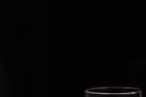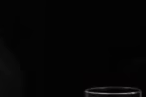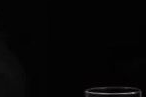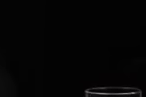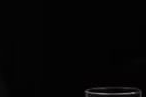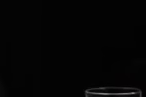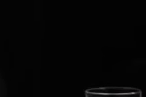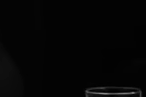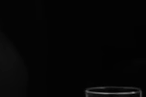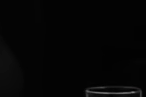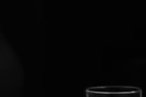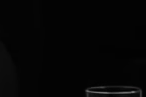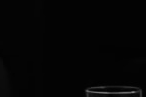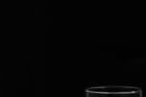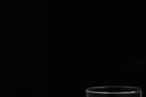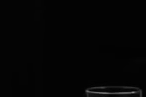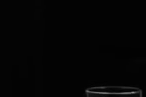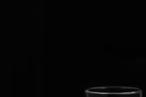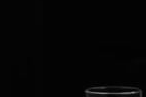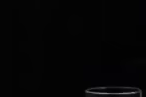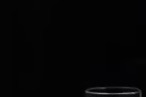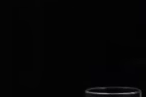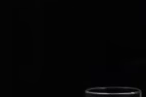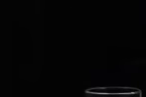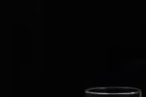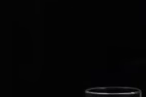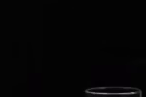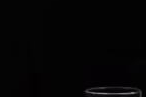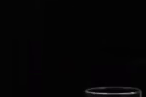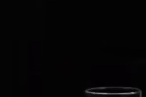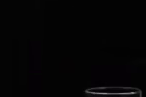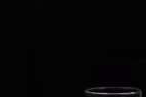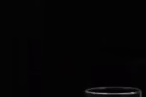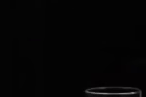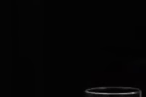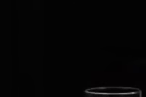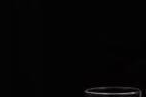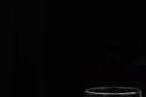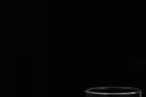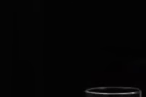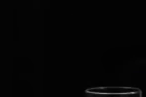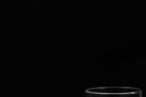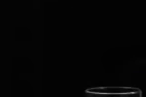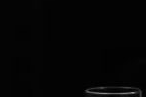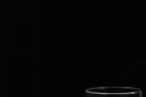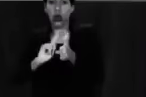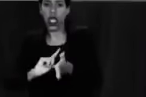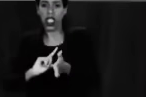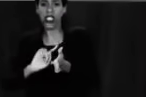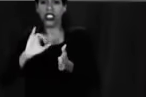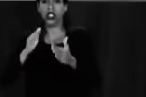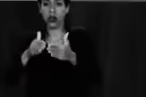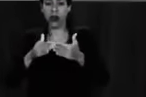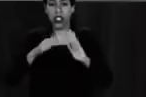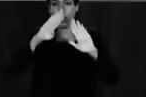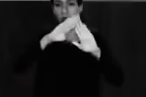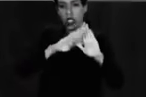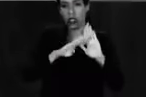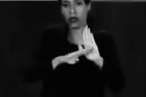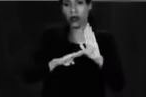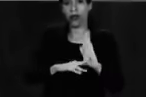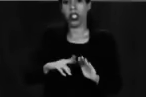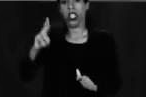e-mail, tudo muito bacana. E se você... Mas, importante, eu não quero que você me apoie se você está ferrado. Se você está ruim de grana,